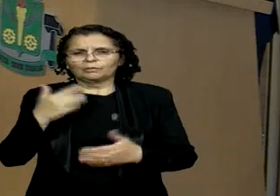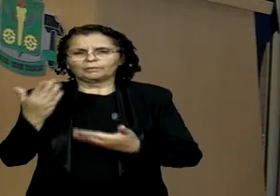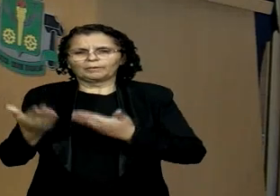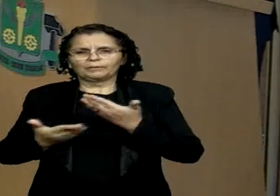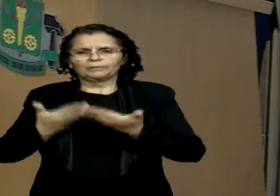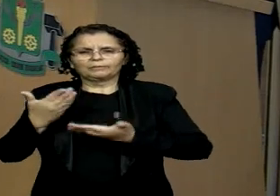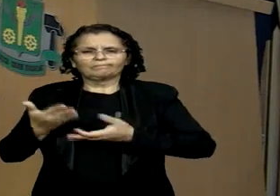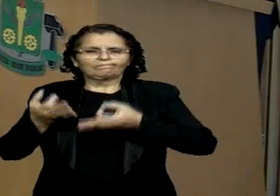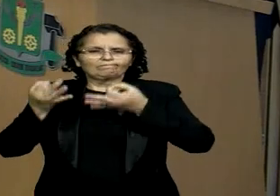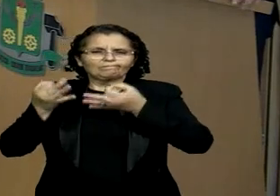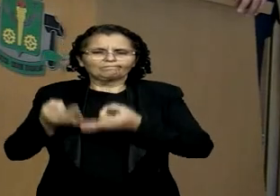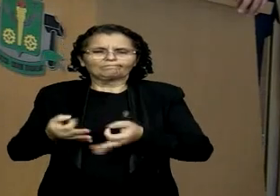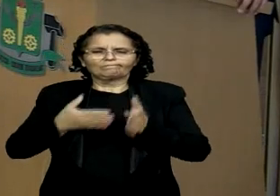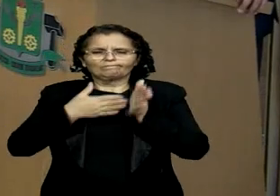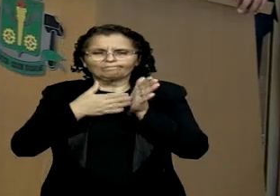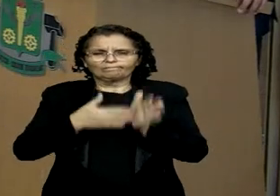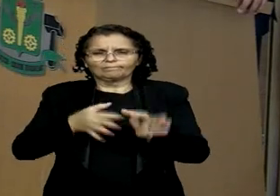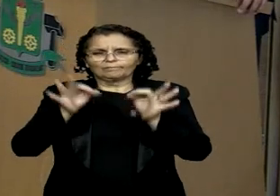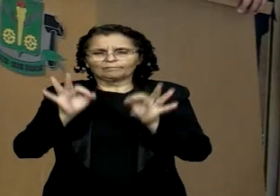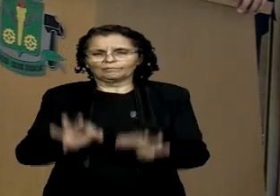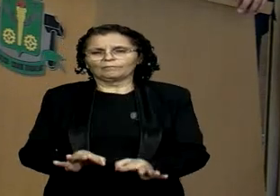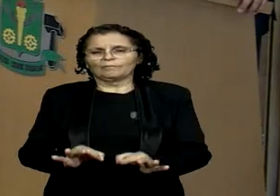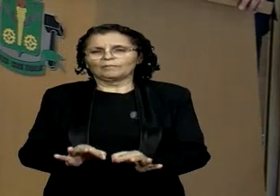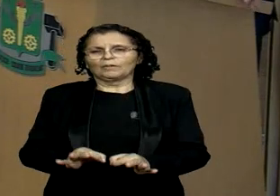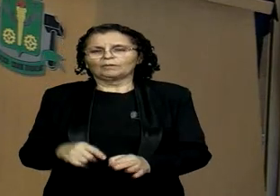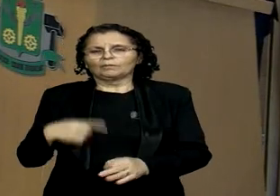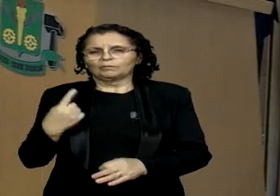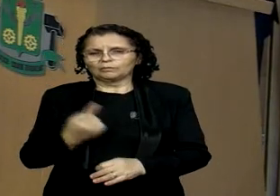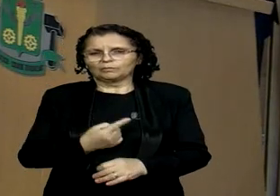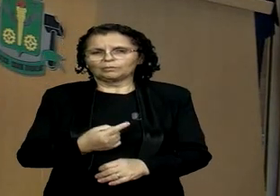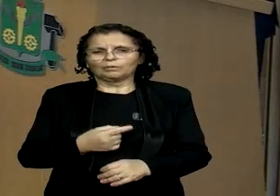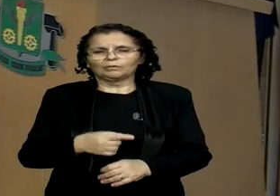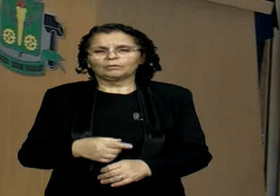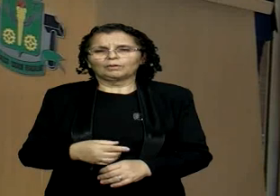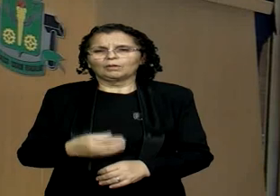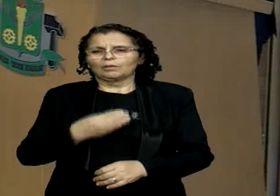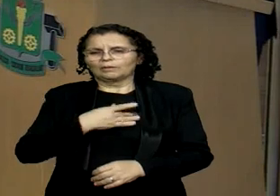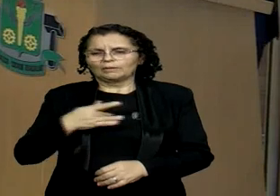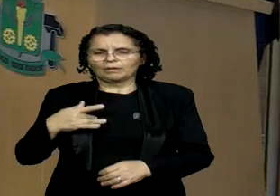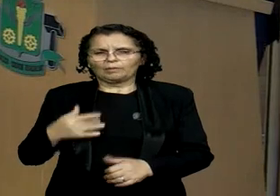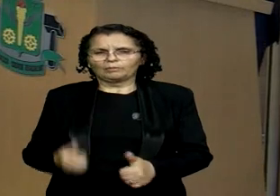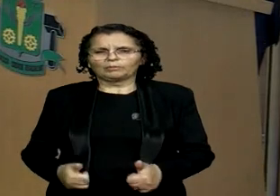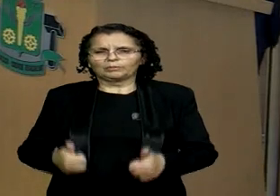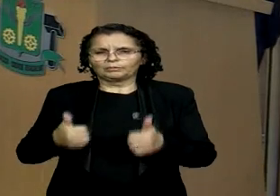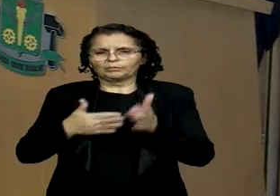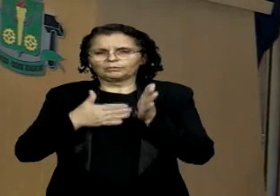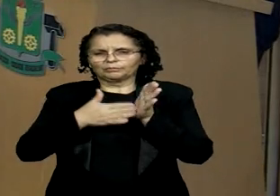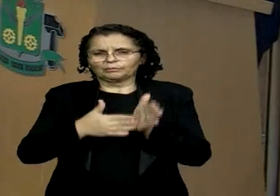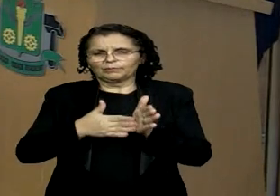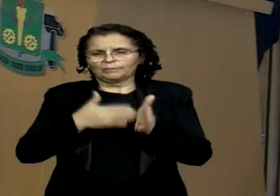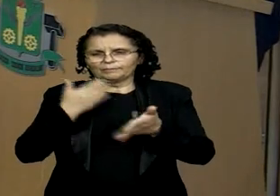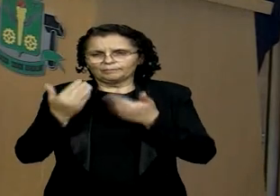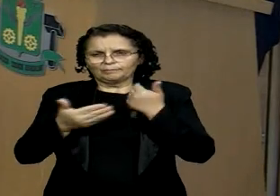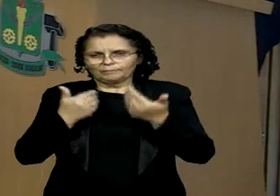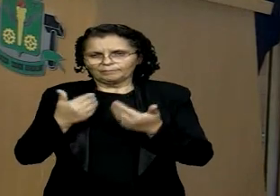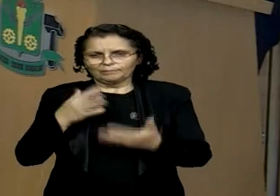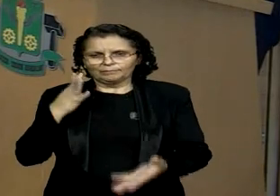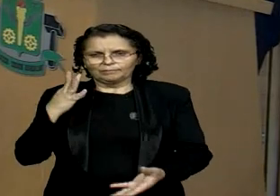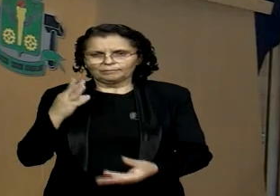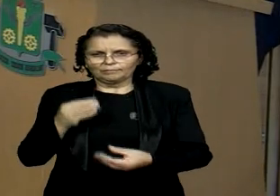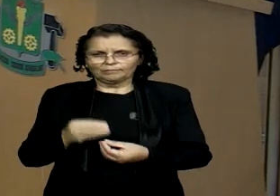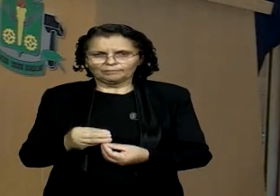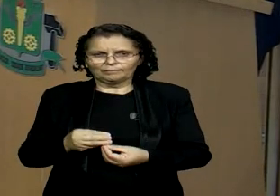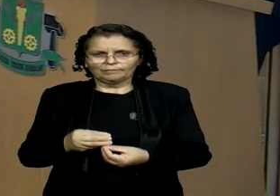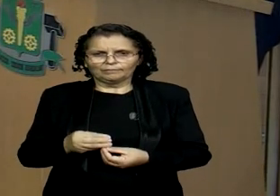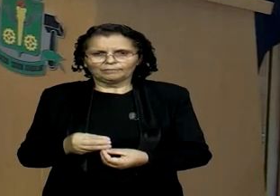um atendimento prévio, para que assim possam ter um diagnóstico e ter um acompanhamento melhor. São essas as